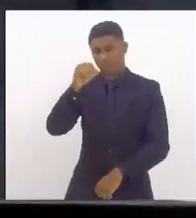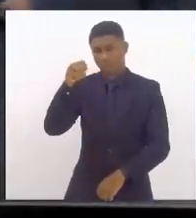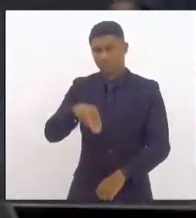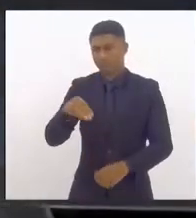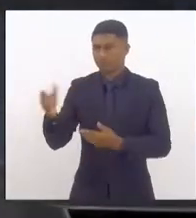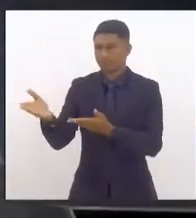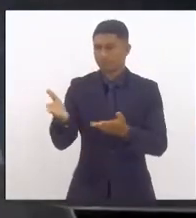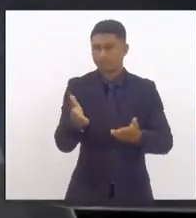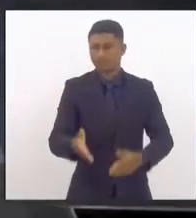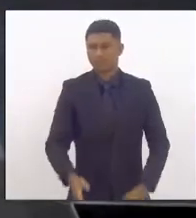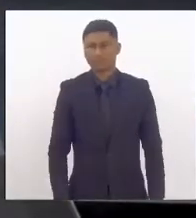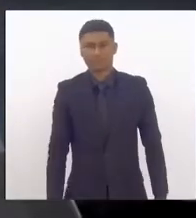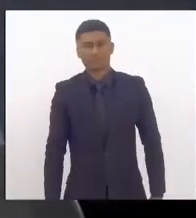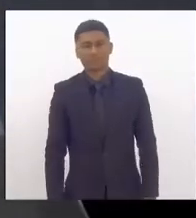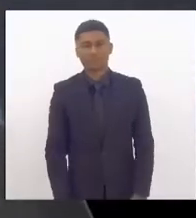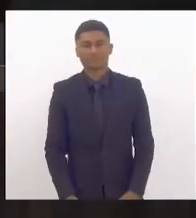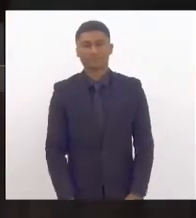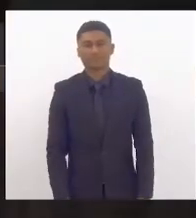regimental é